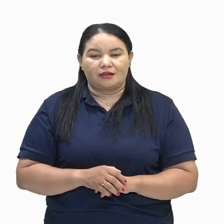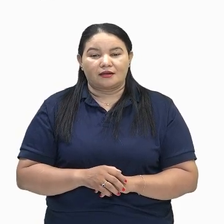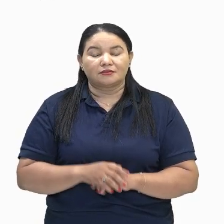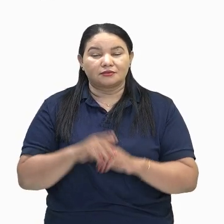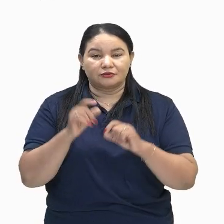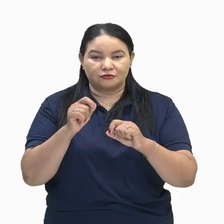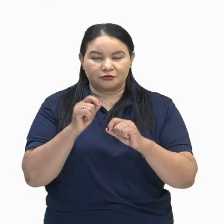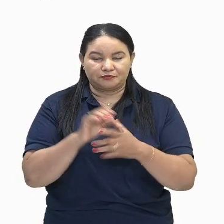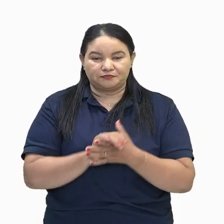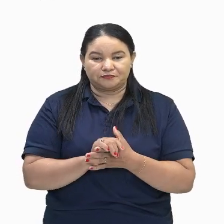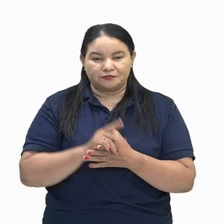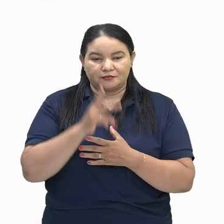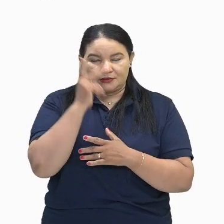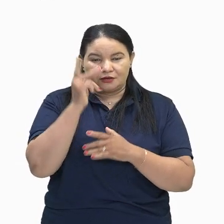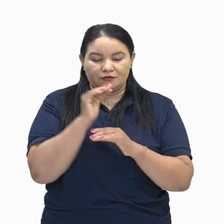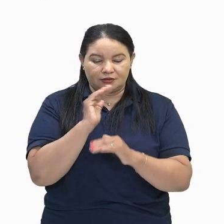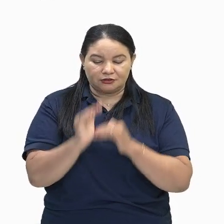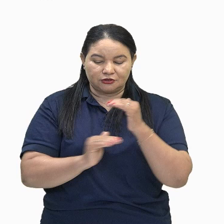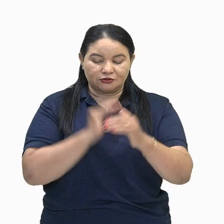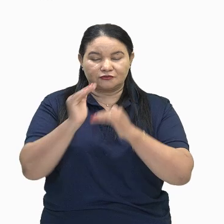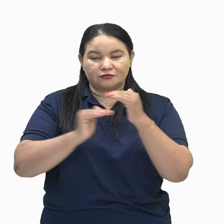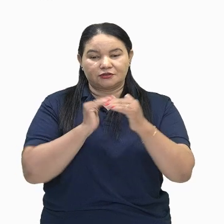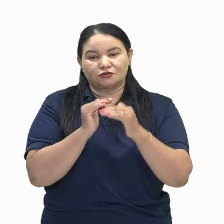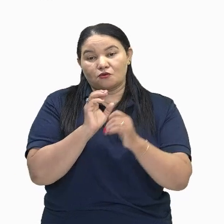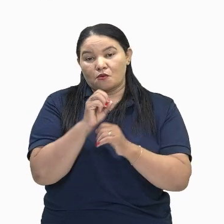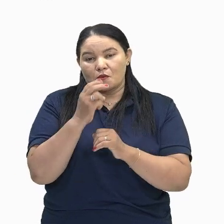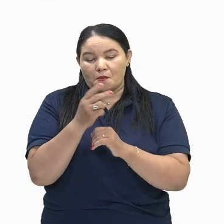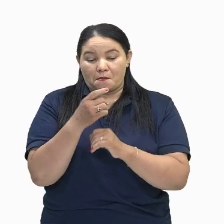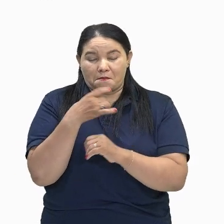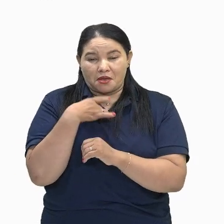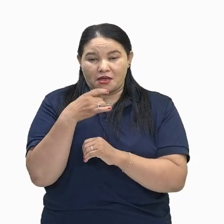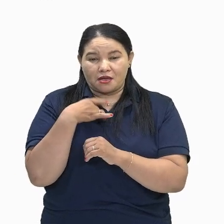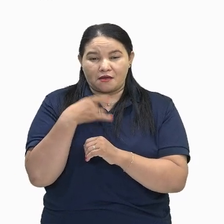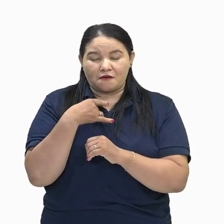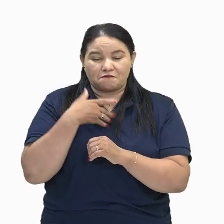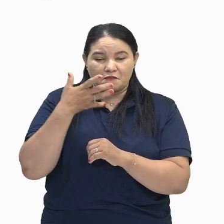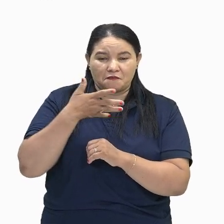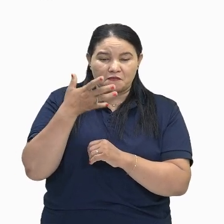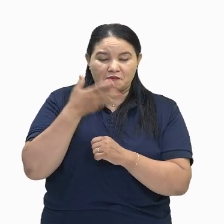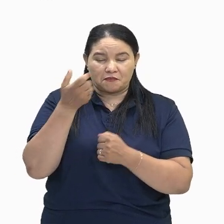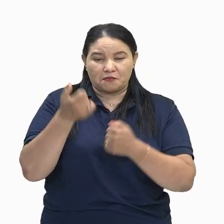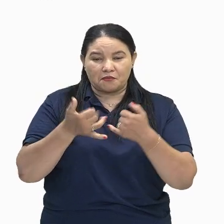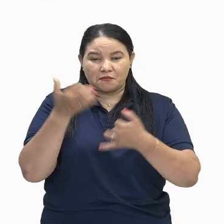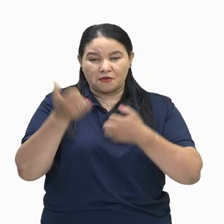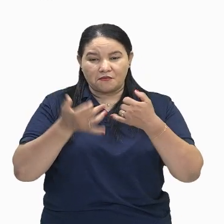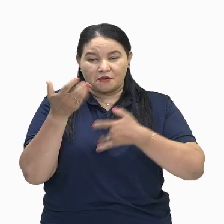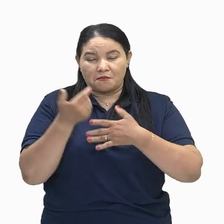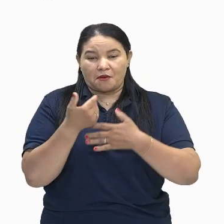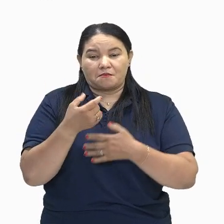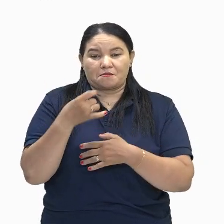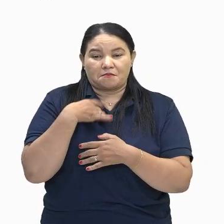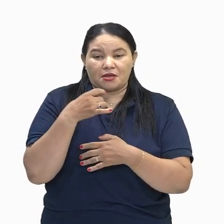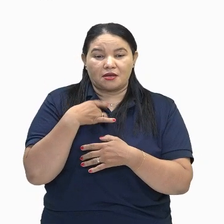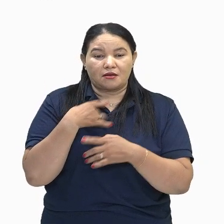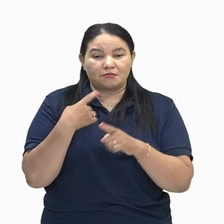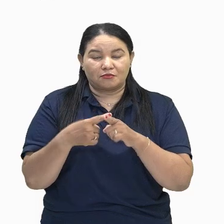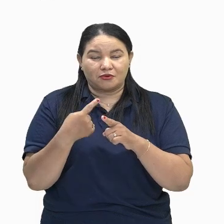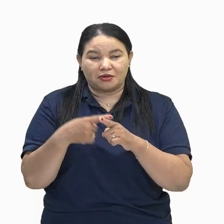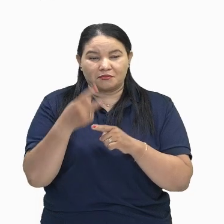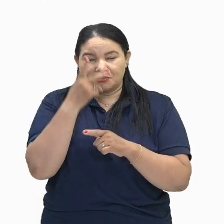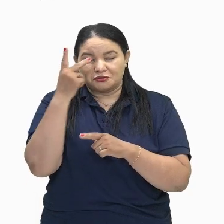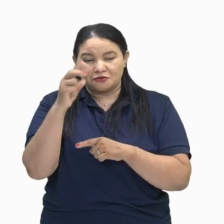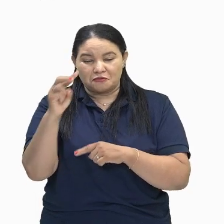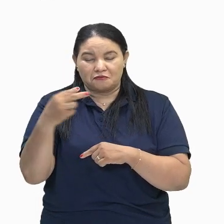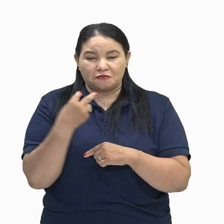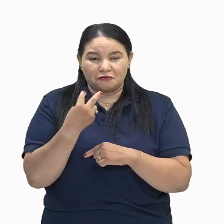impedir aí o desenvolvimento, né? Ela vai ter medo de falar em público, se expressar, né? Temendo que os outros pensam a respeito